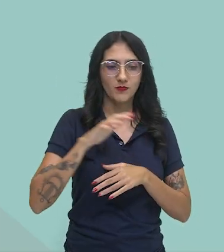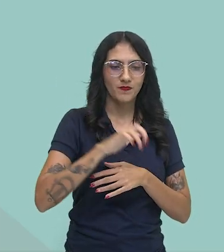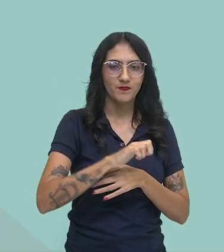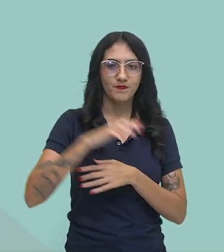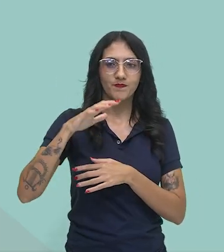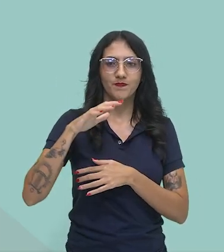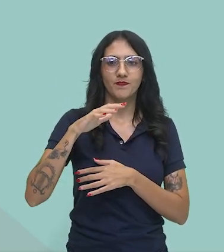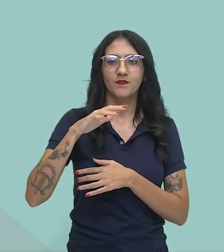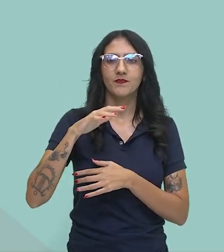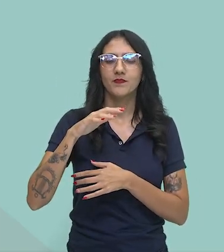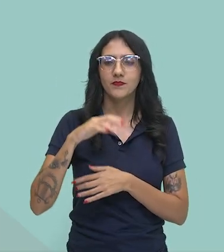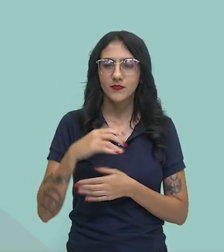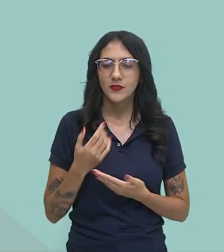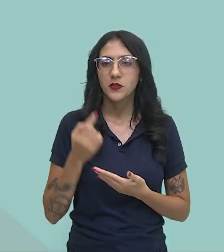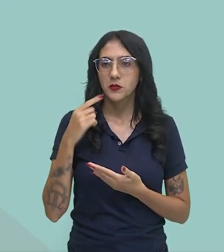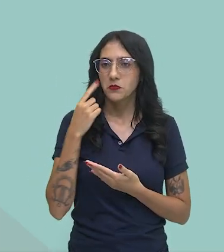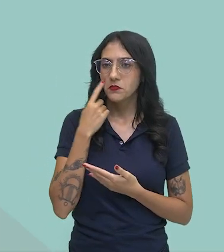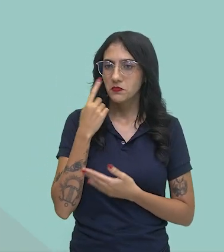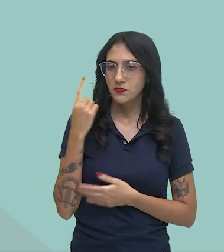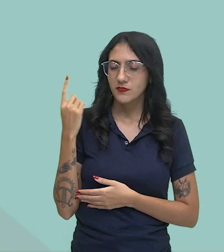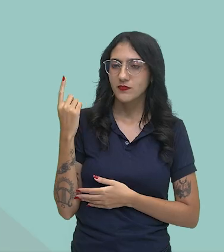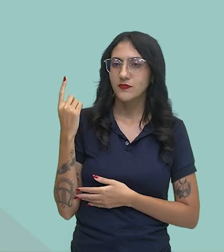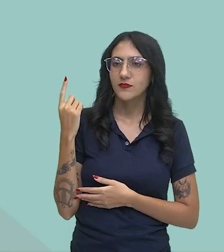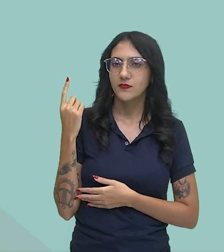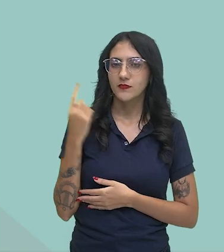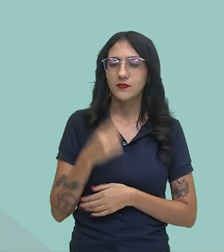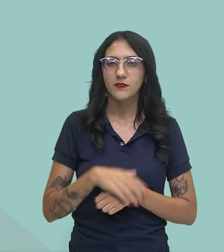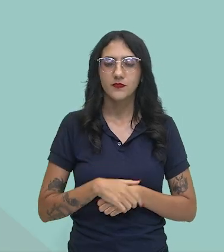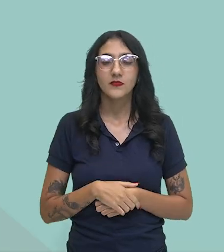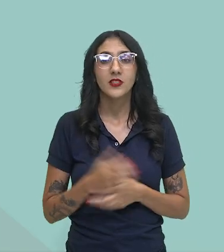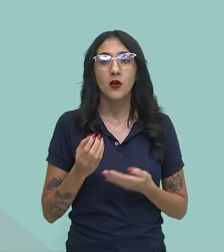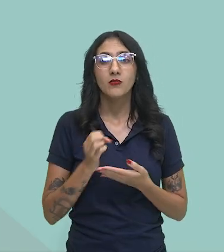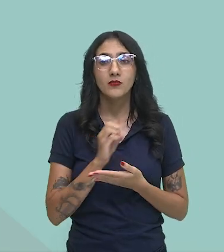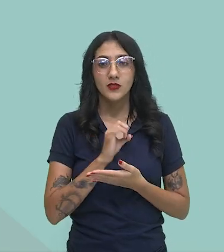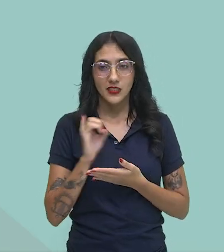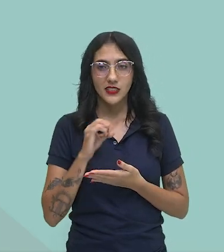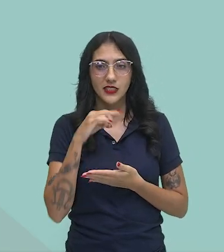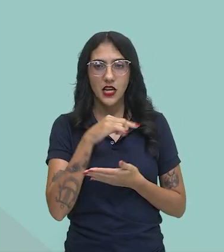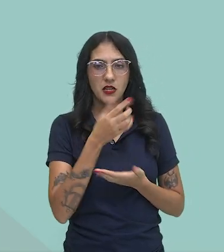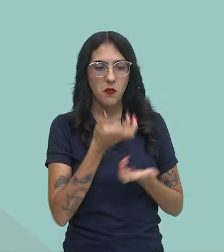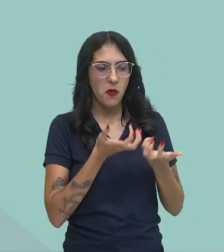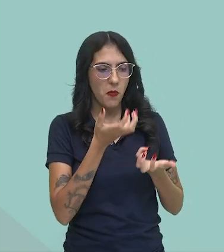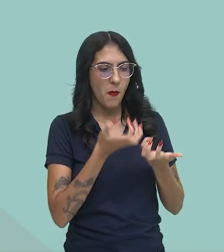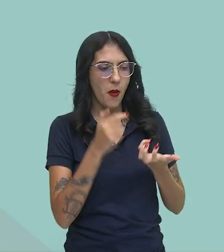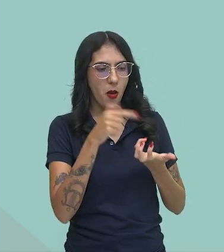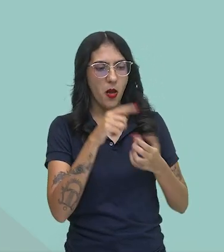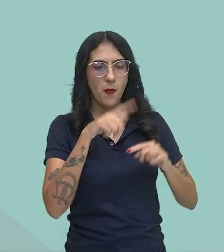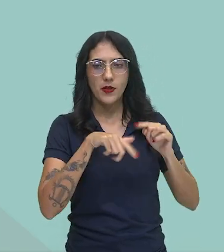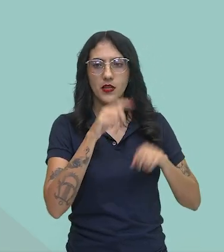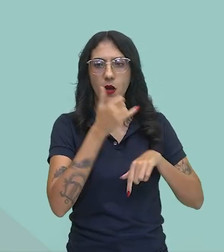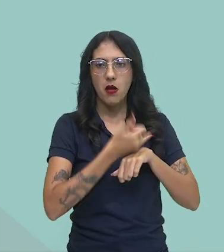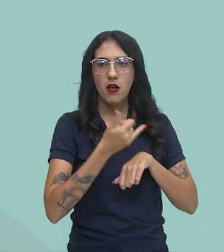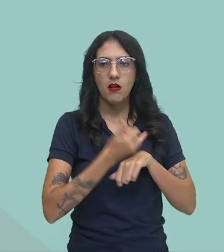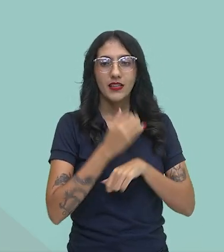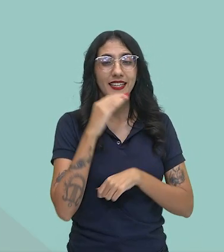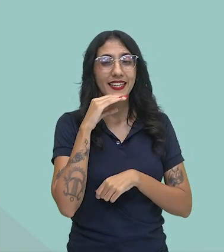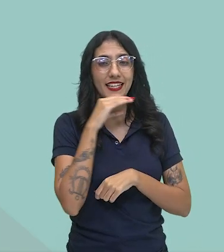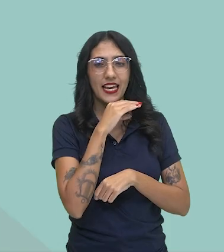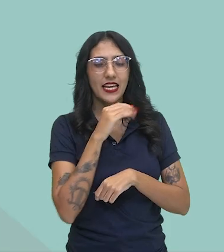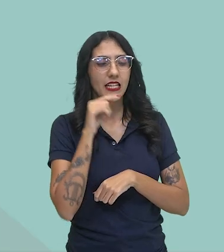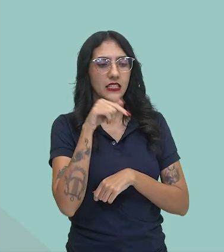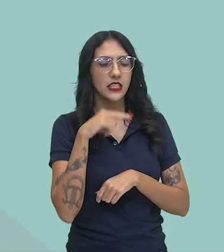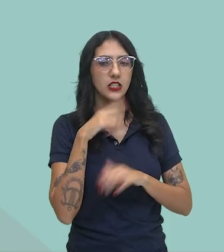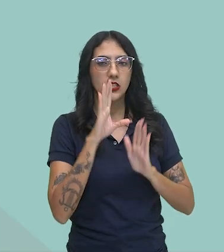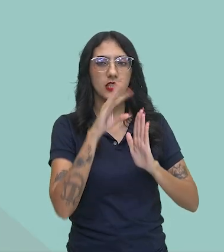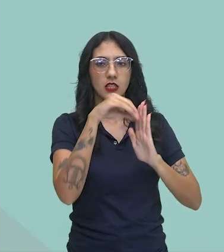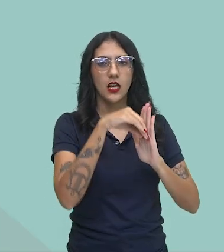na imagem, nessa animação. Assim, quando aquecemos um corpo sólido, a energia